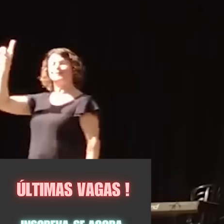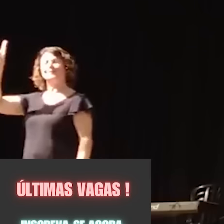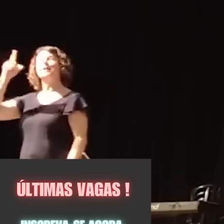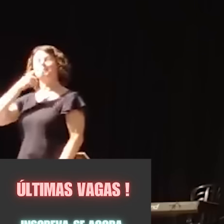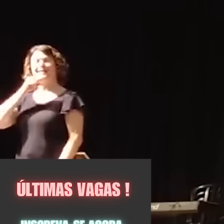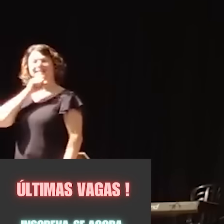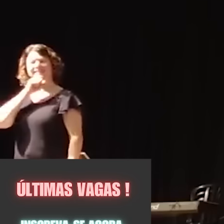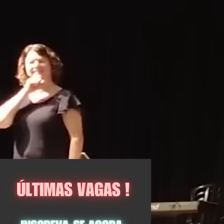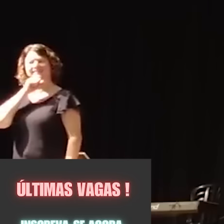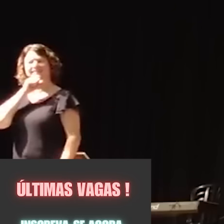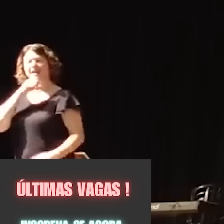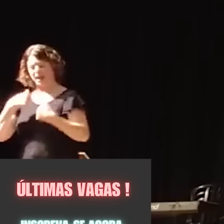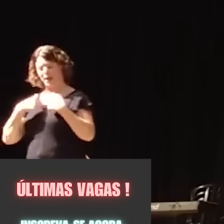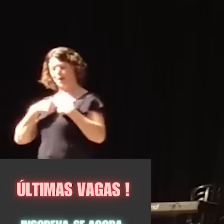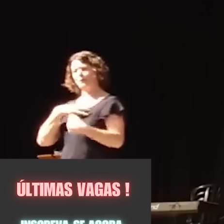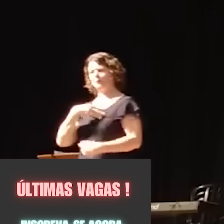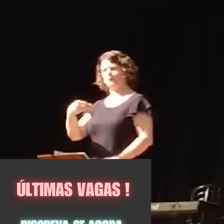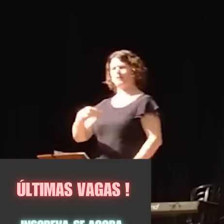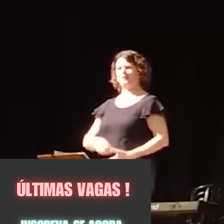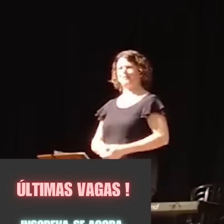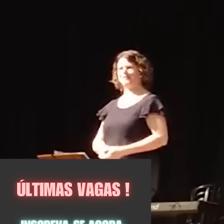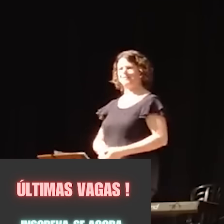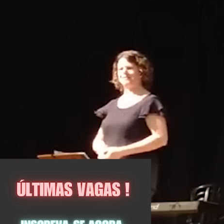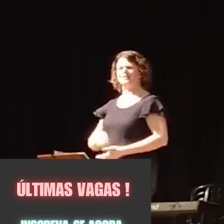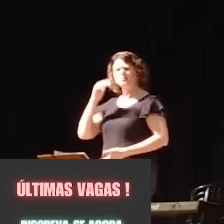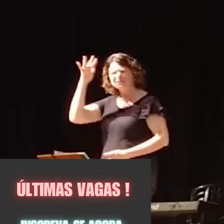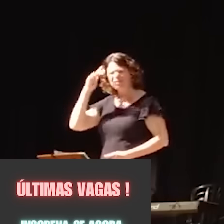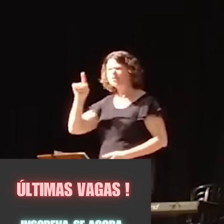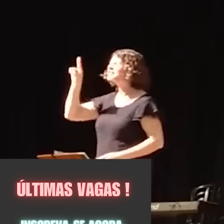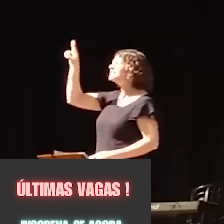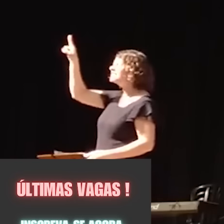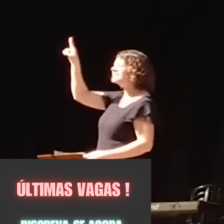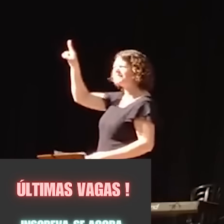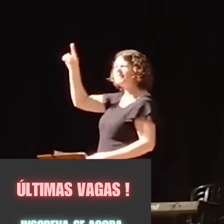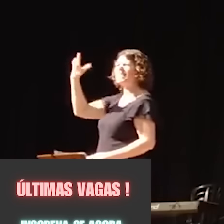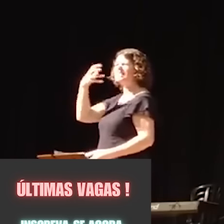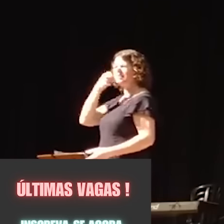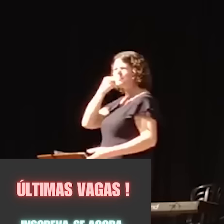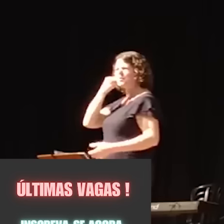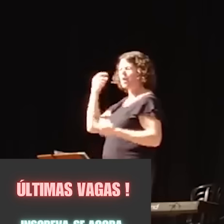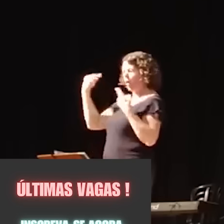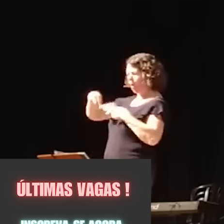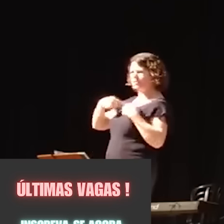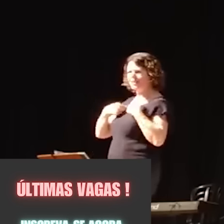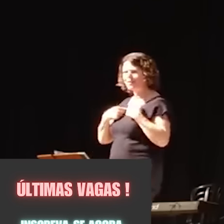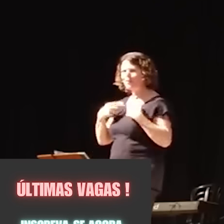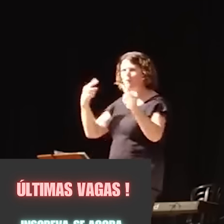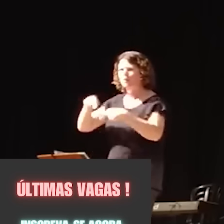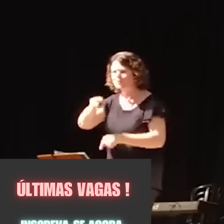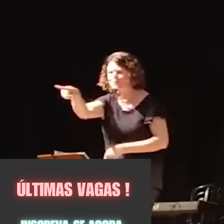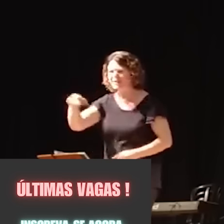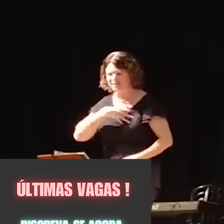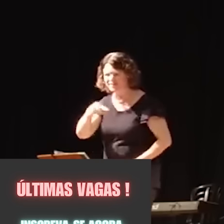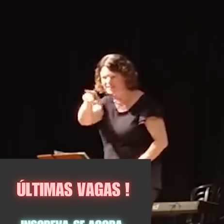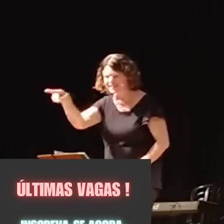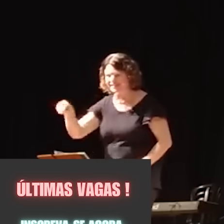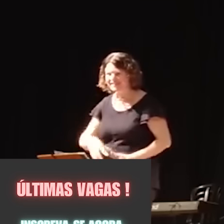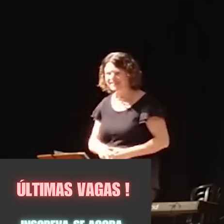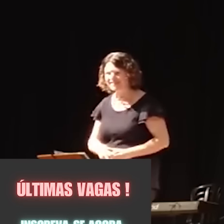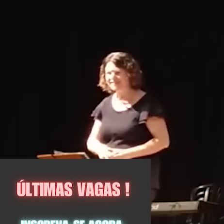filhos se Deus fosse decepcionado com a gente a cada tropeço que a gente desce ele já tinha mandado raio na cabeça da gente acabado comç